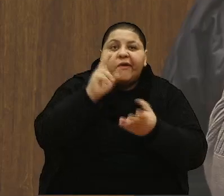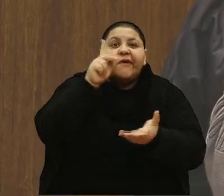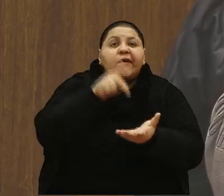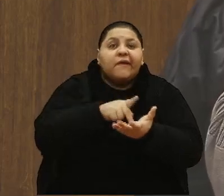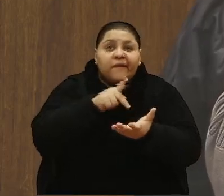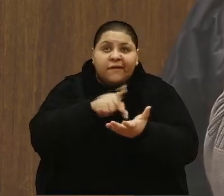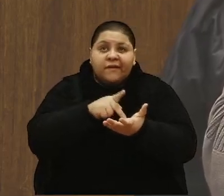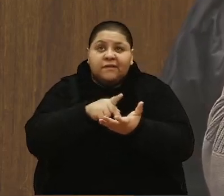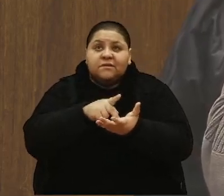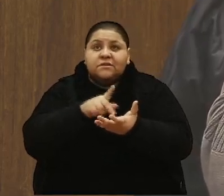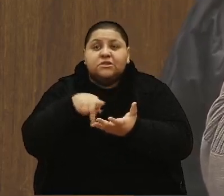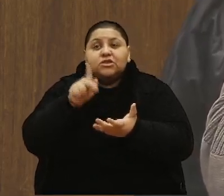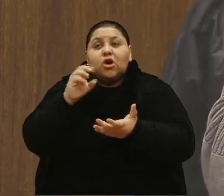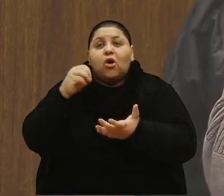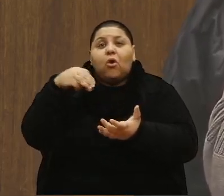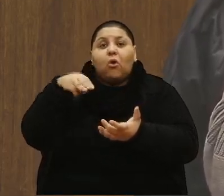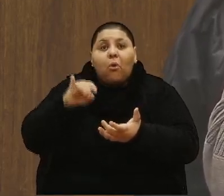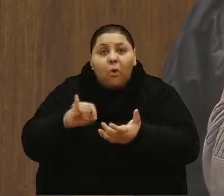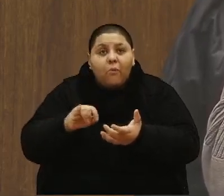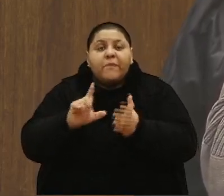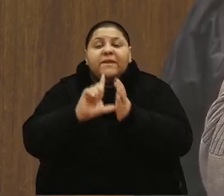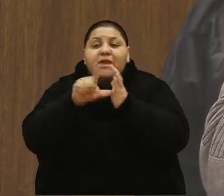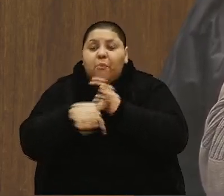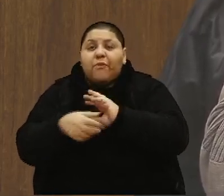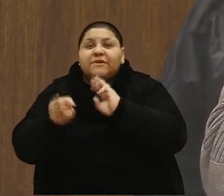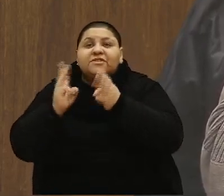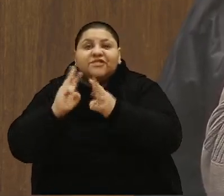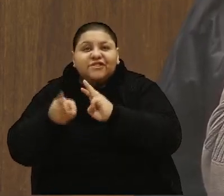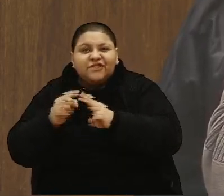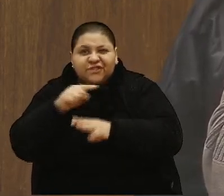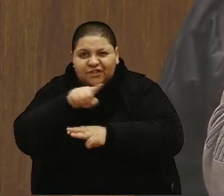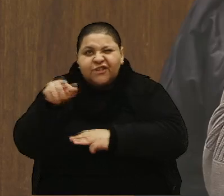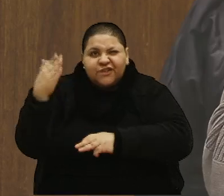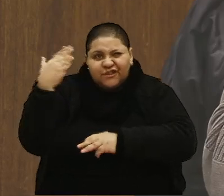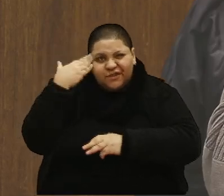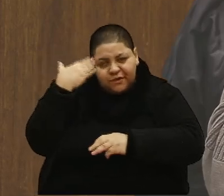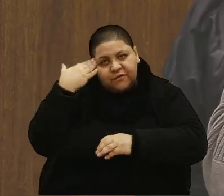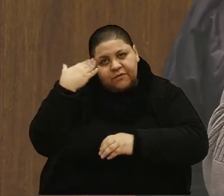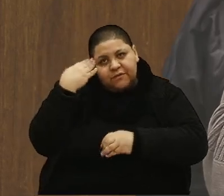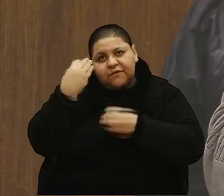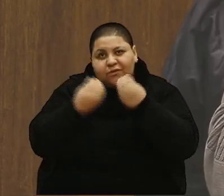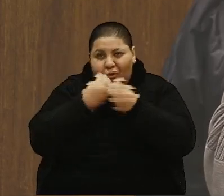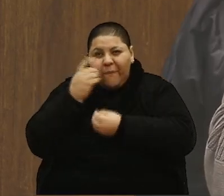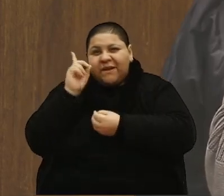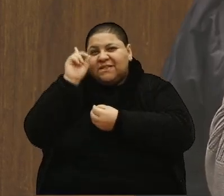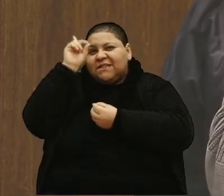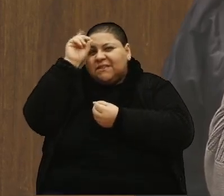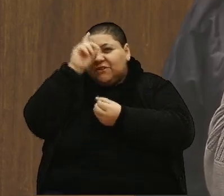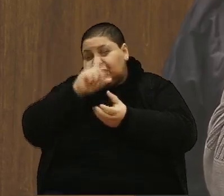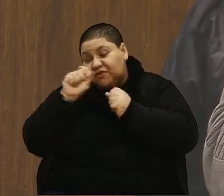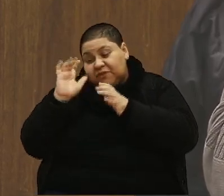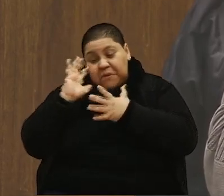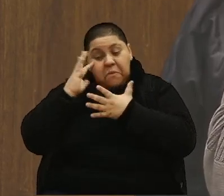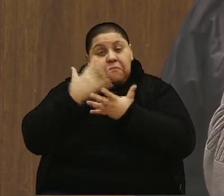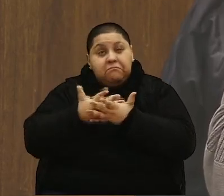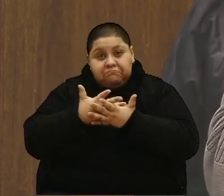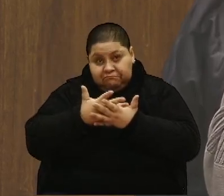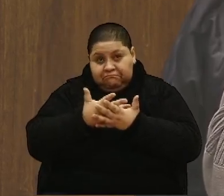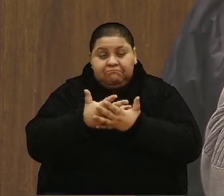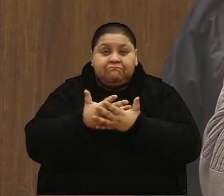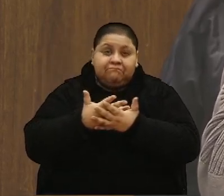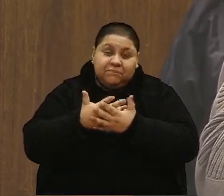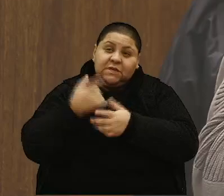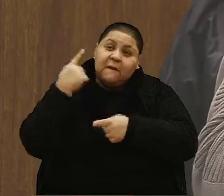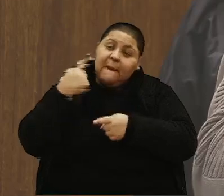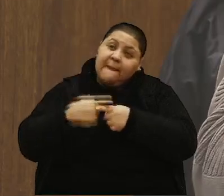era a Kombi antes, né? Depois van, né? E o senhor sabe bem disso, como era difícil essa situação,